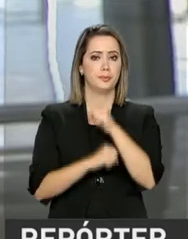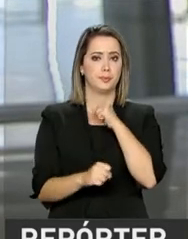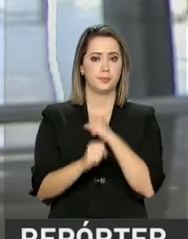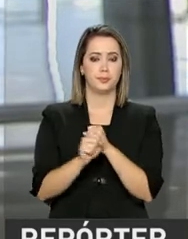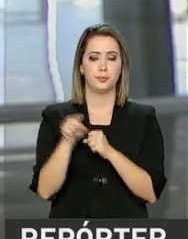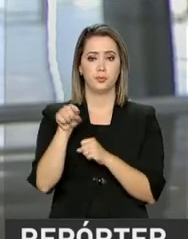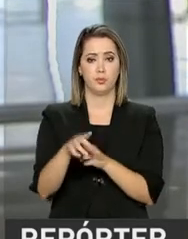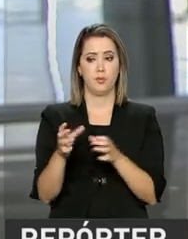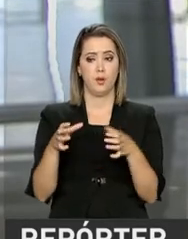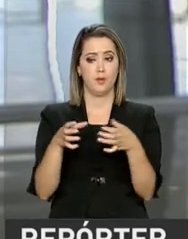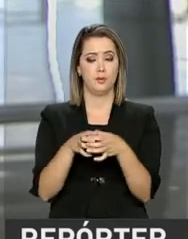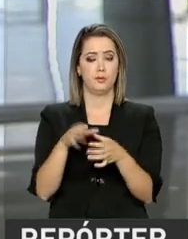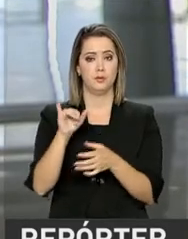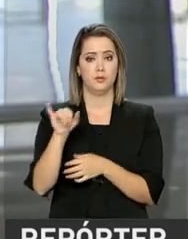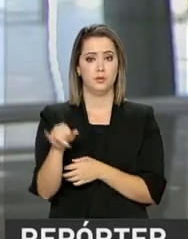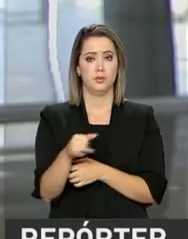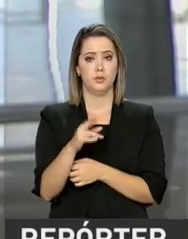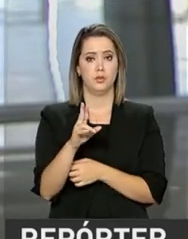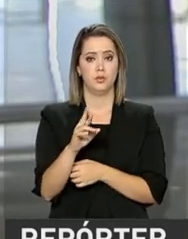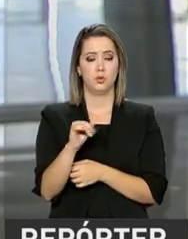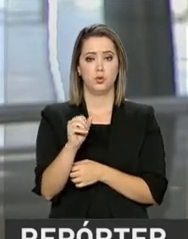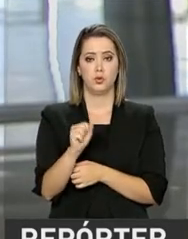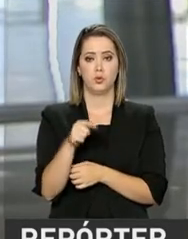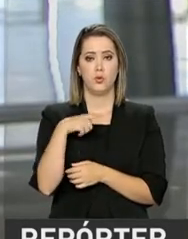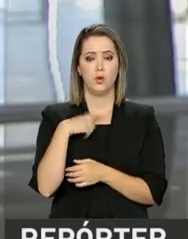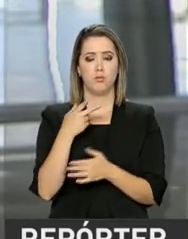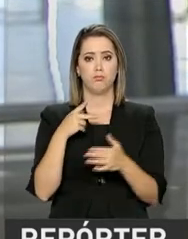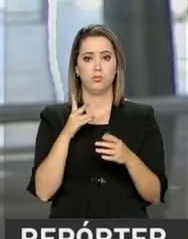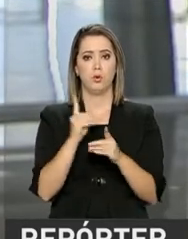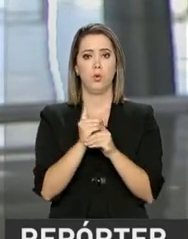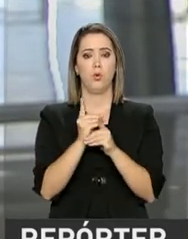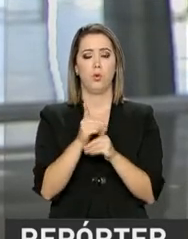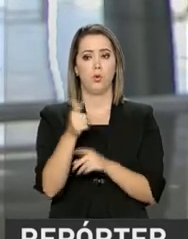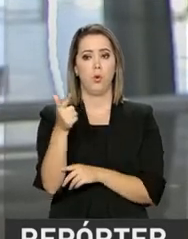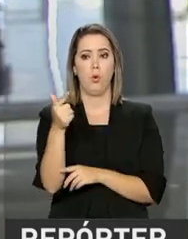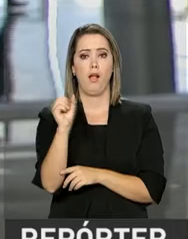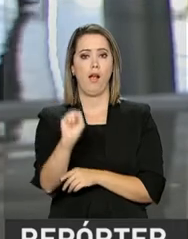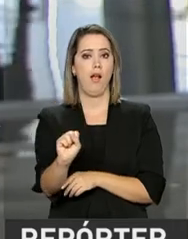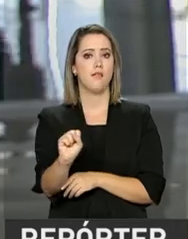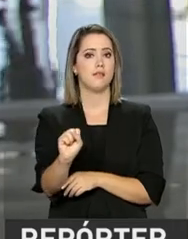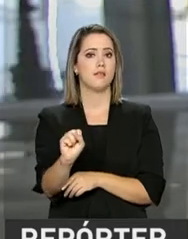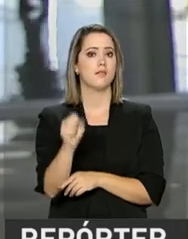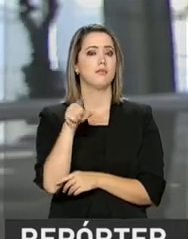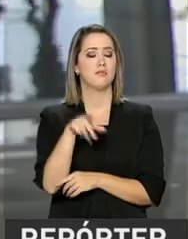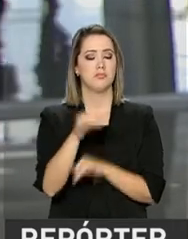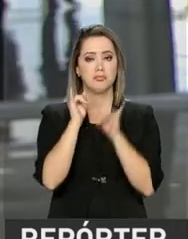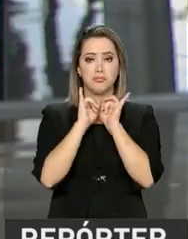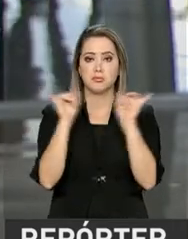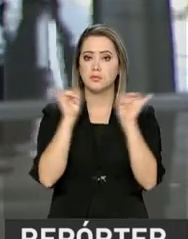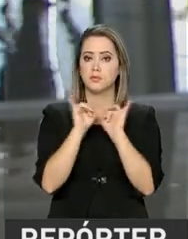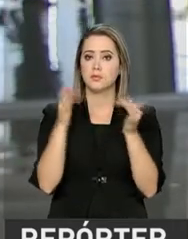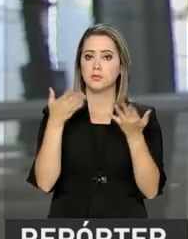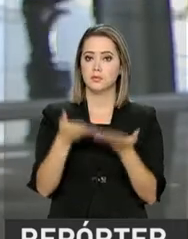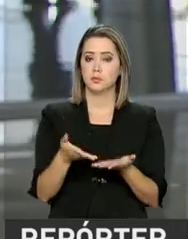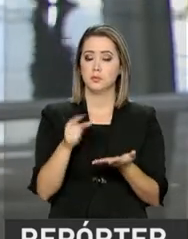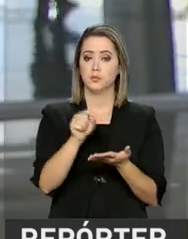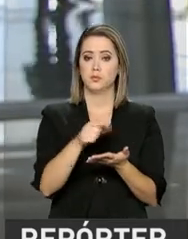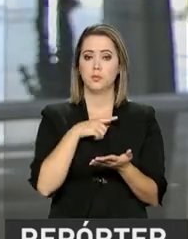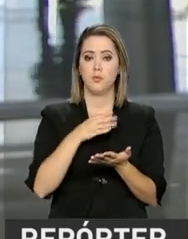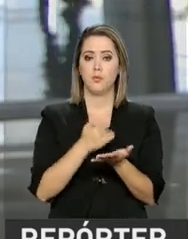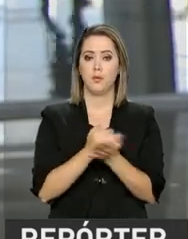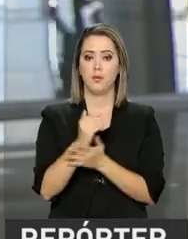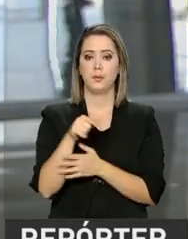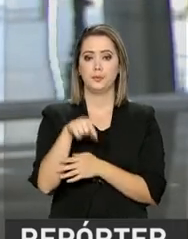neste campo de juruá a petrobras descobriu gás natural e nesta ampla divulgação ao mercado que